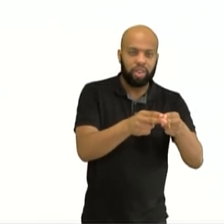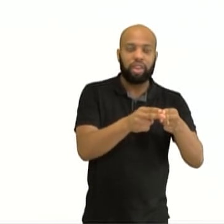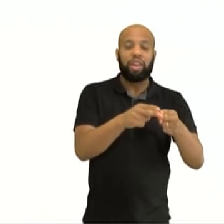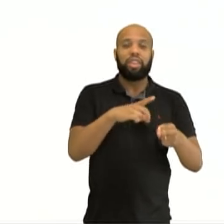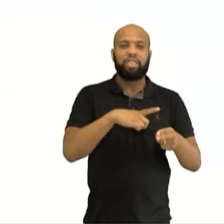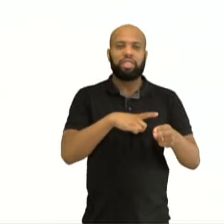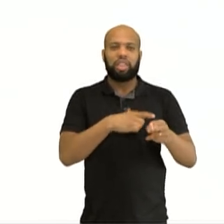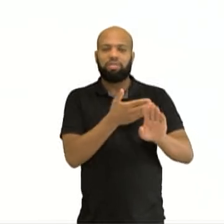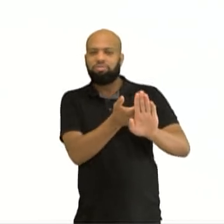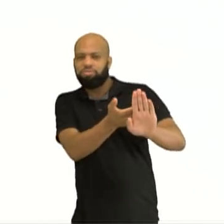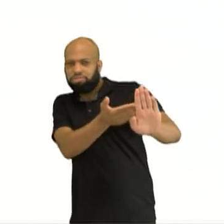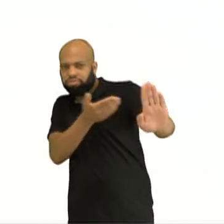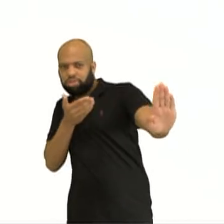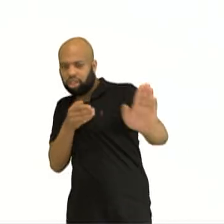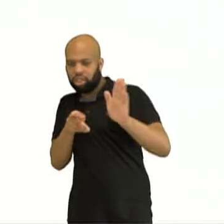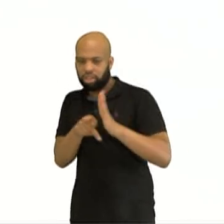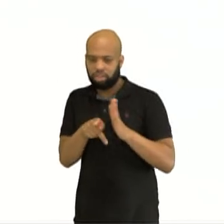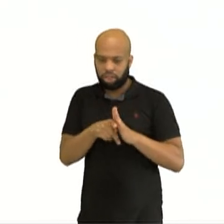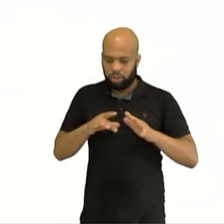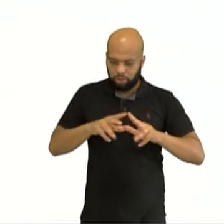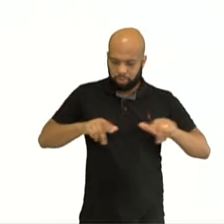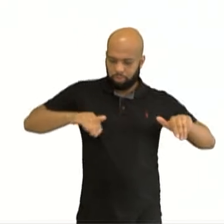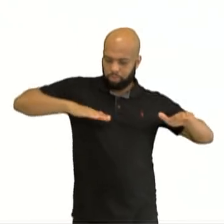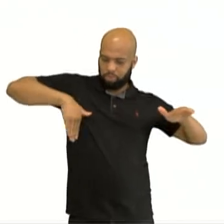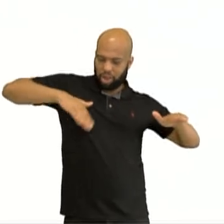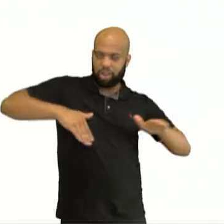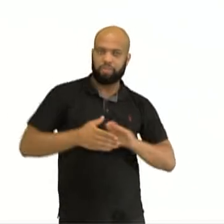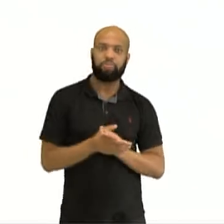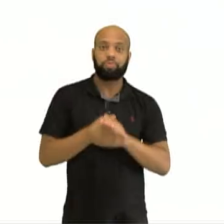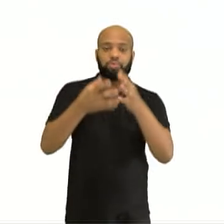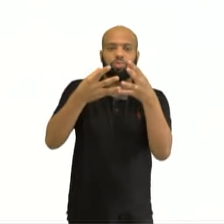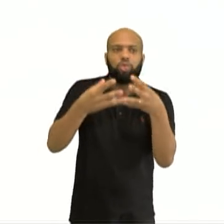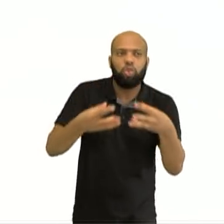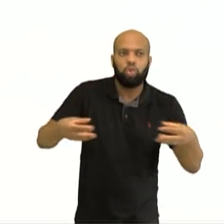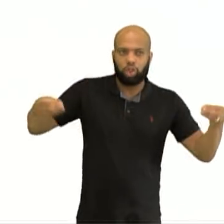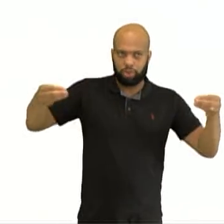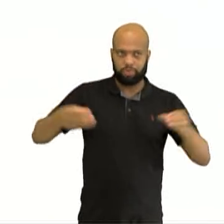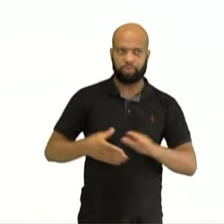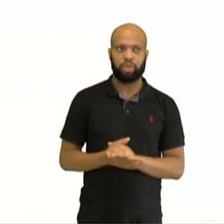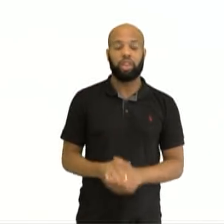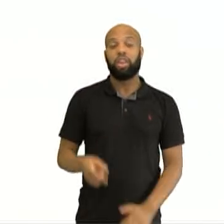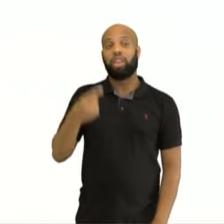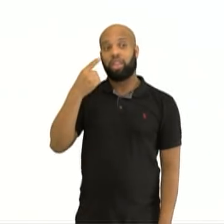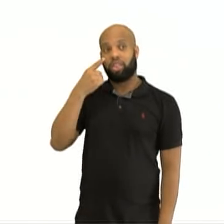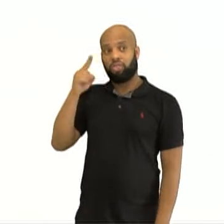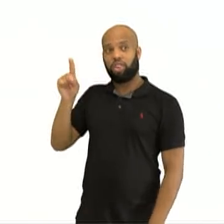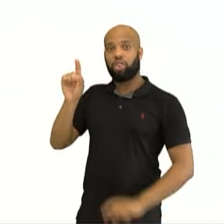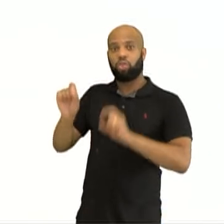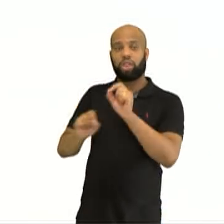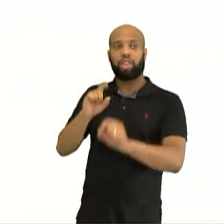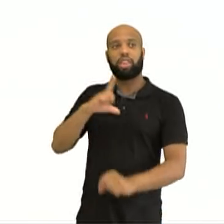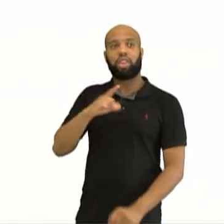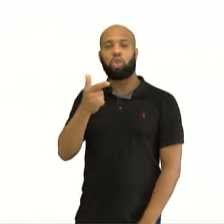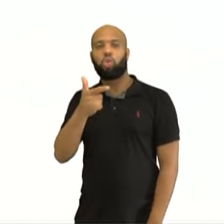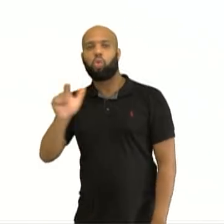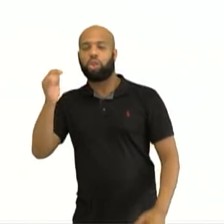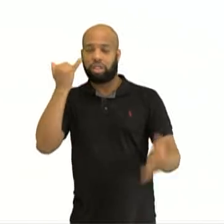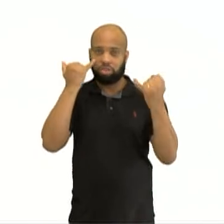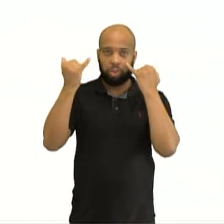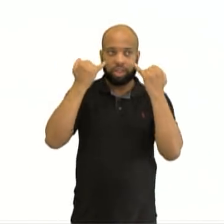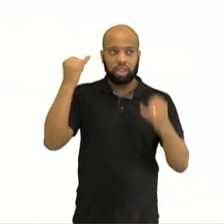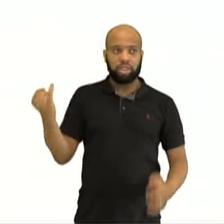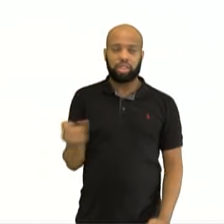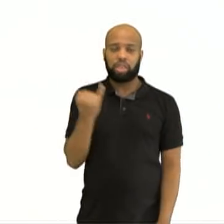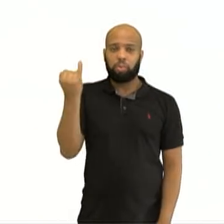mais afastado da areia. Então, ele some aos poucos no horizonte. Aqui é uma outra informação que eu trago